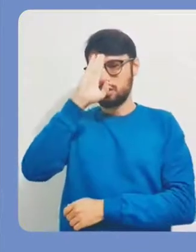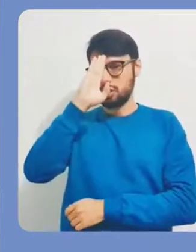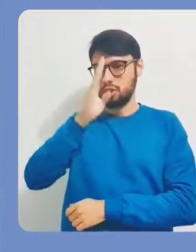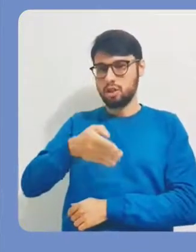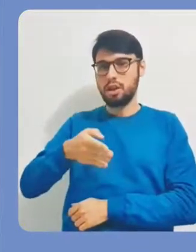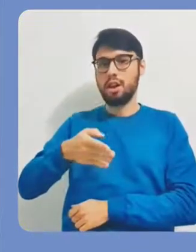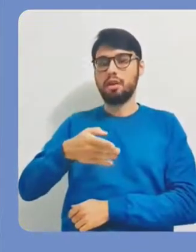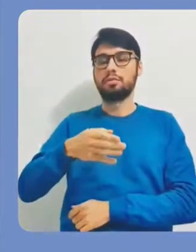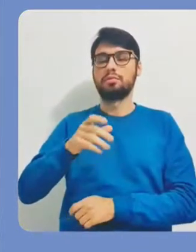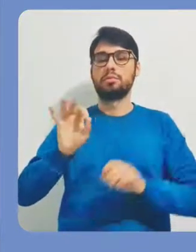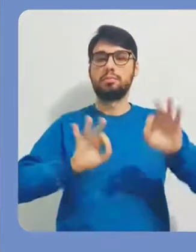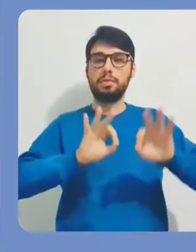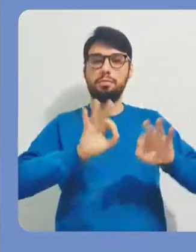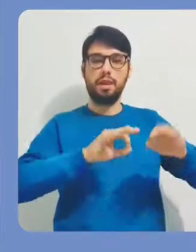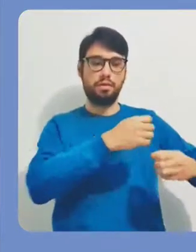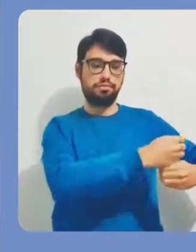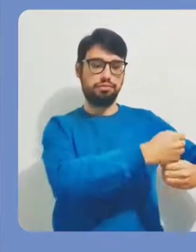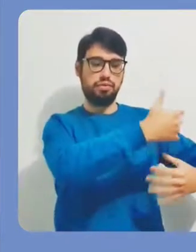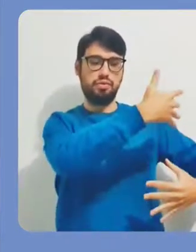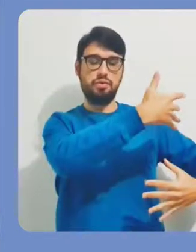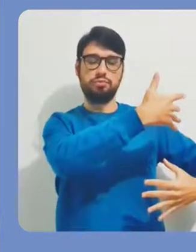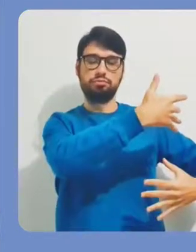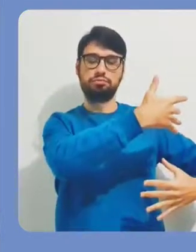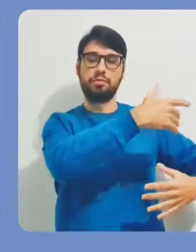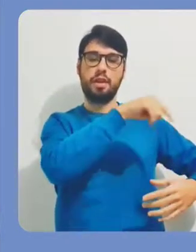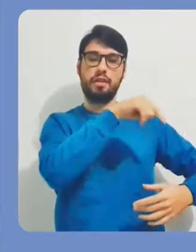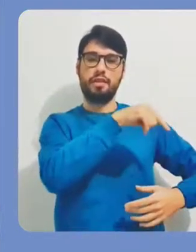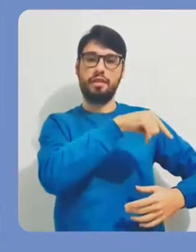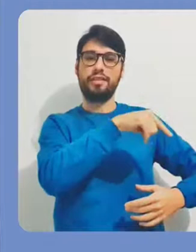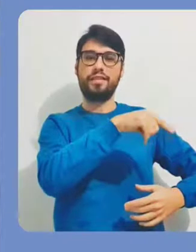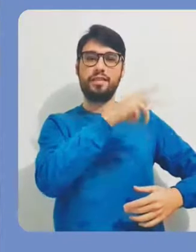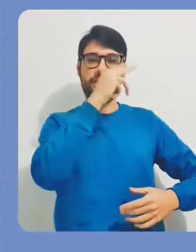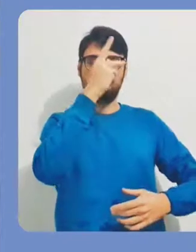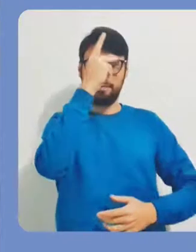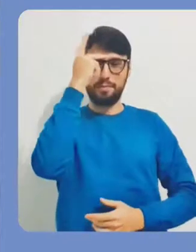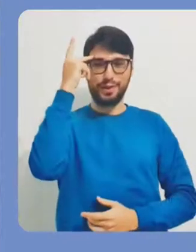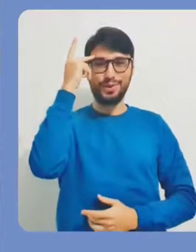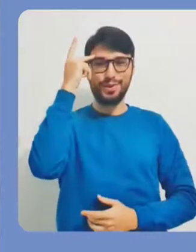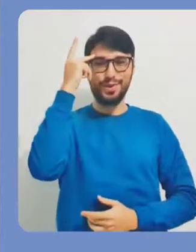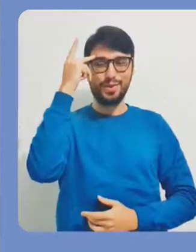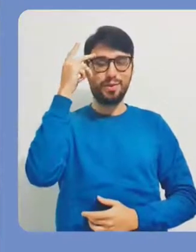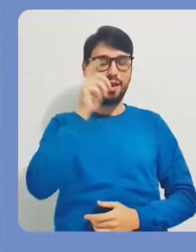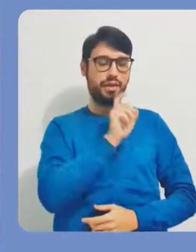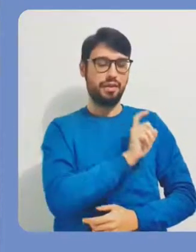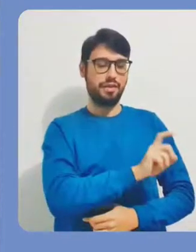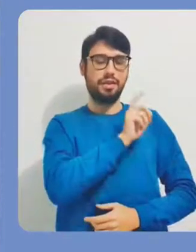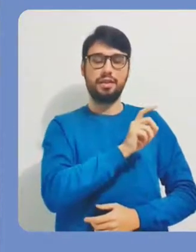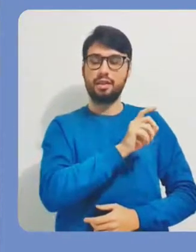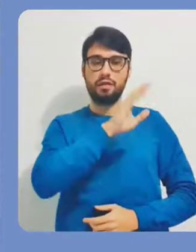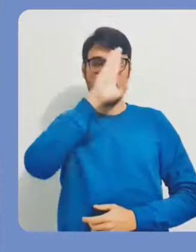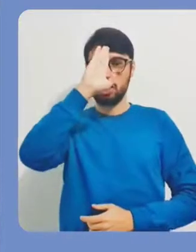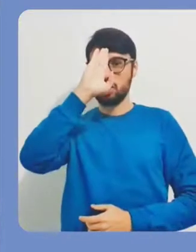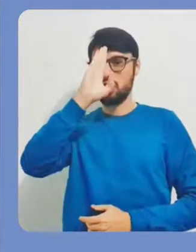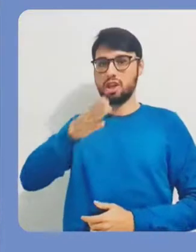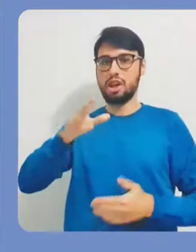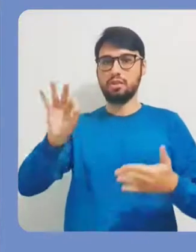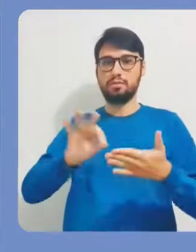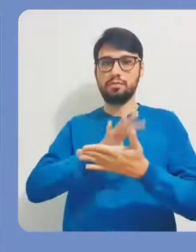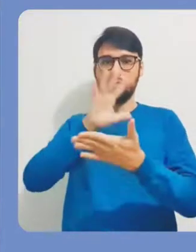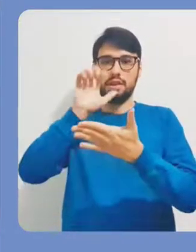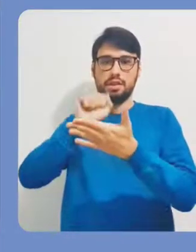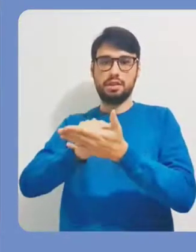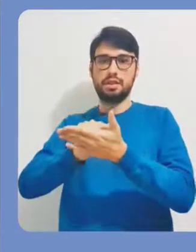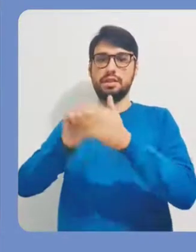lateral direita do meu site, e quando o usuário clicar nesse link, ele automaticamente vai ser direcionado para o sistema